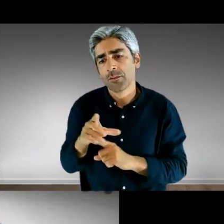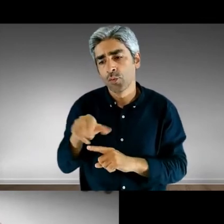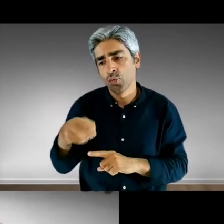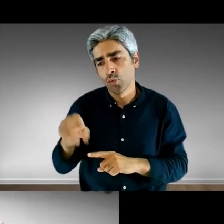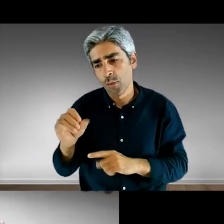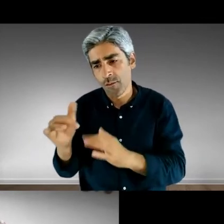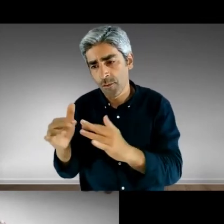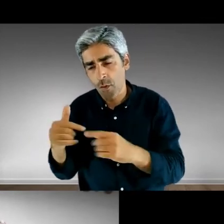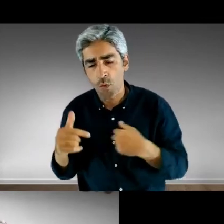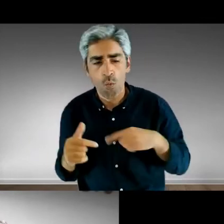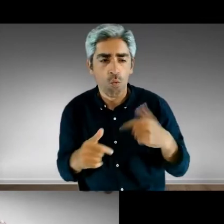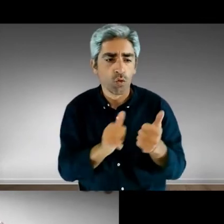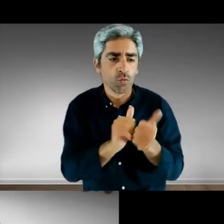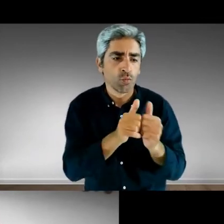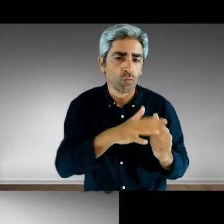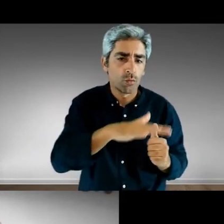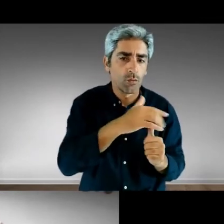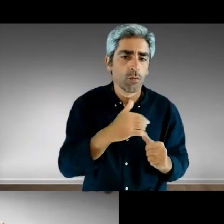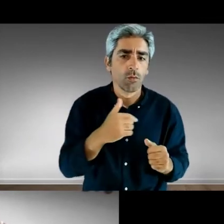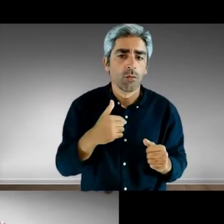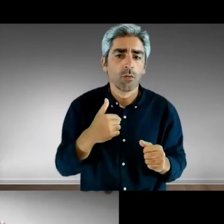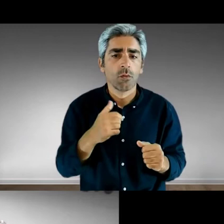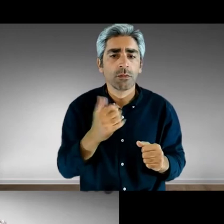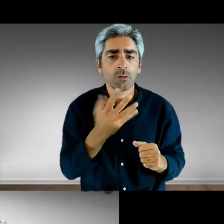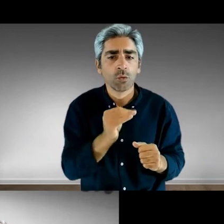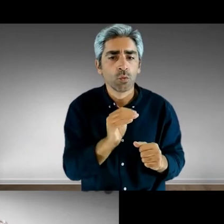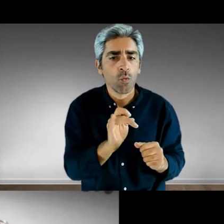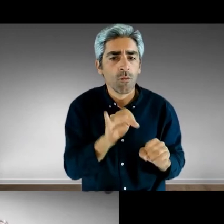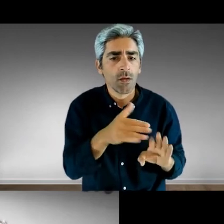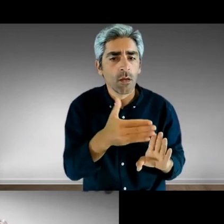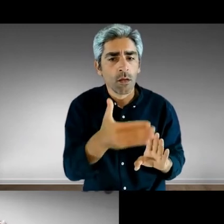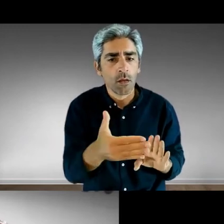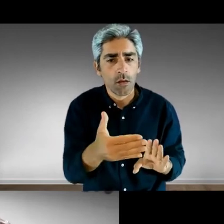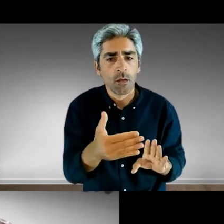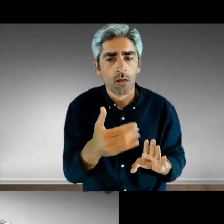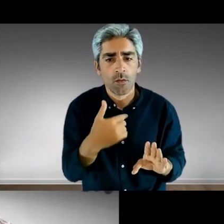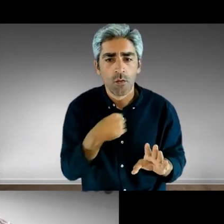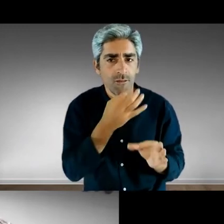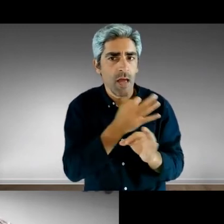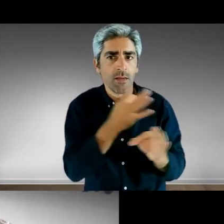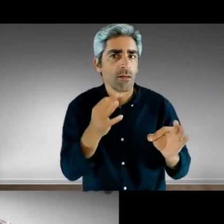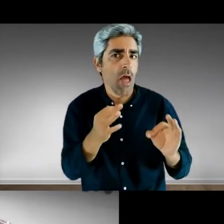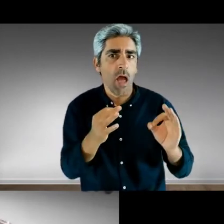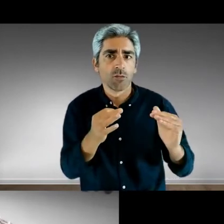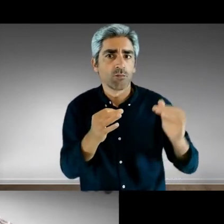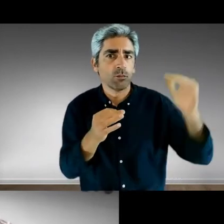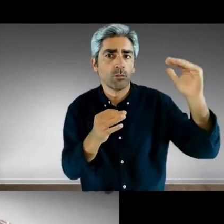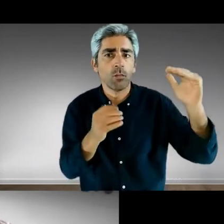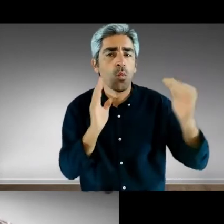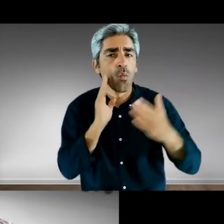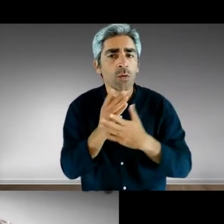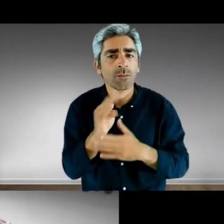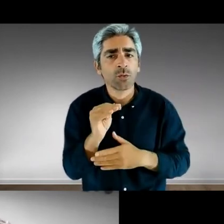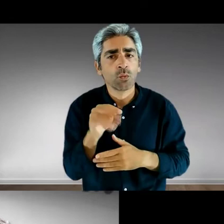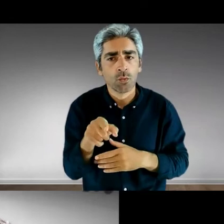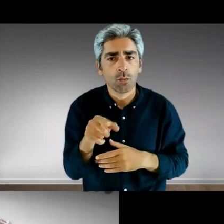eu noutras modalidades, eu a 5 segundos do fim muitas vezes sou bestial, e no último segundo, se perder,